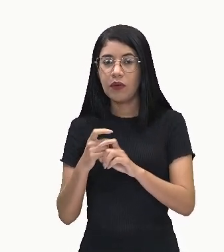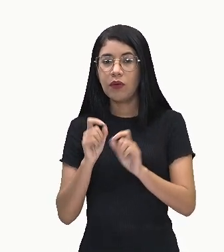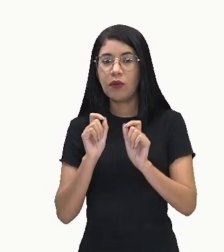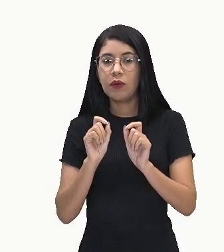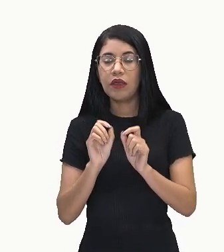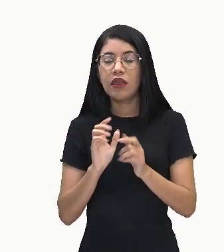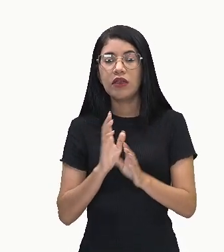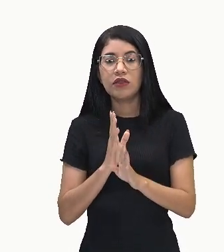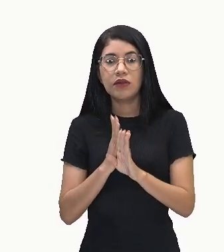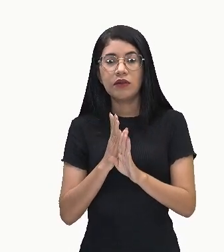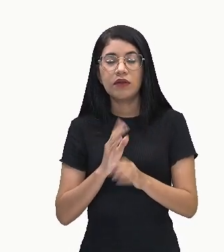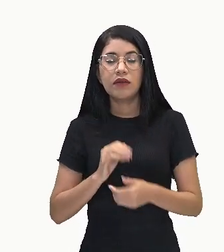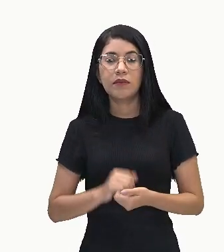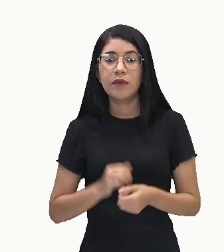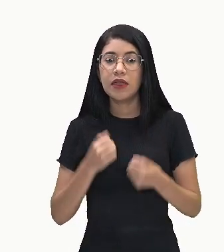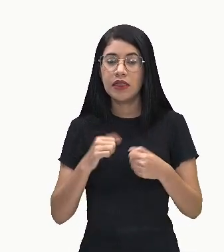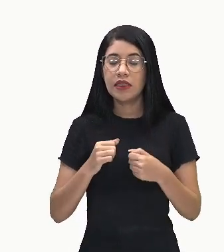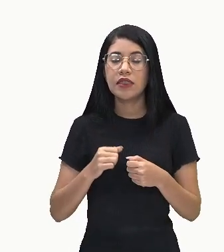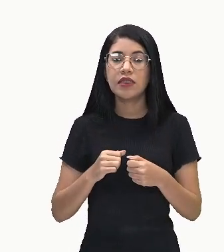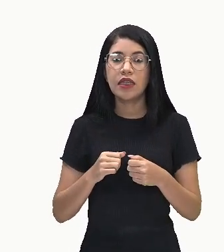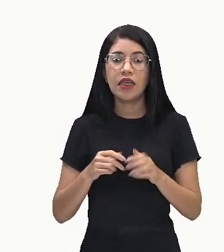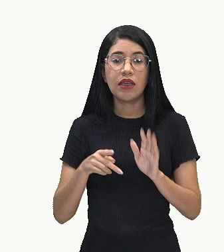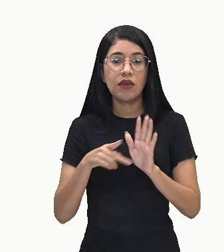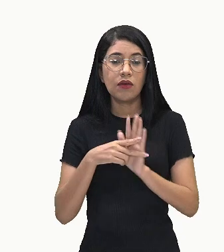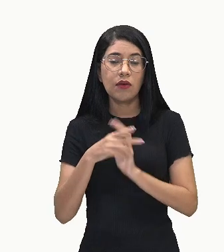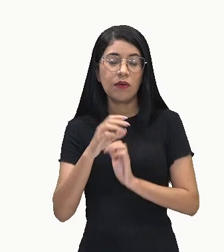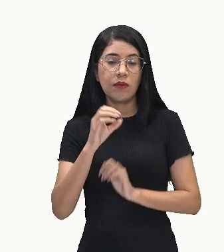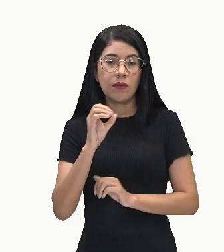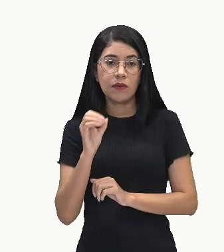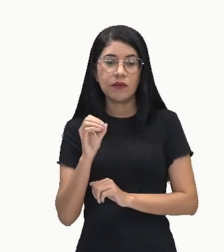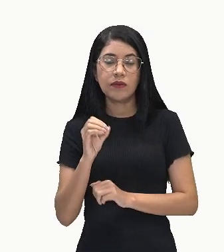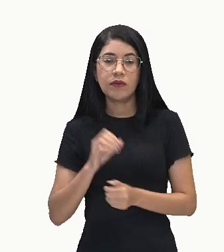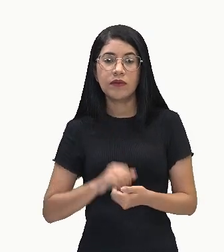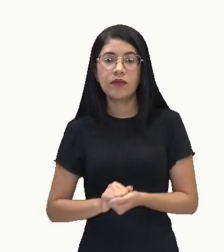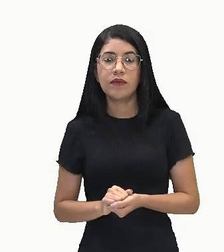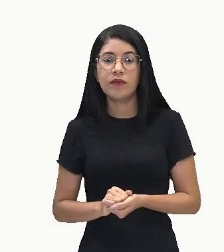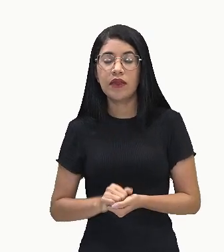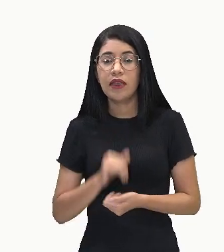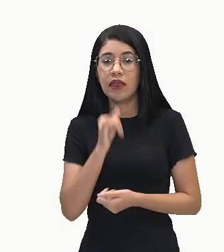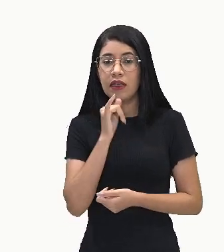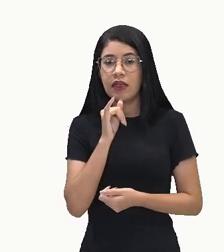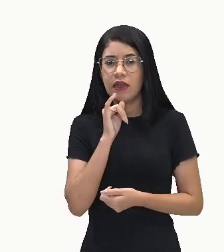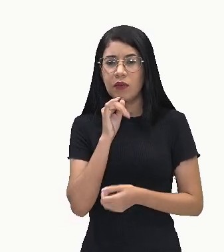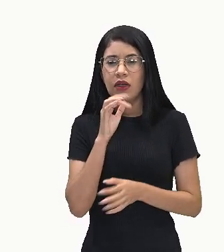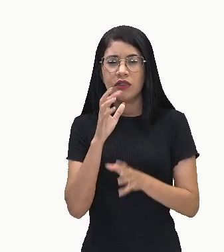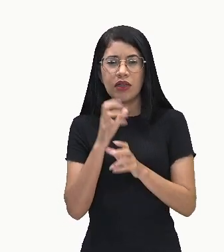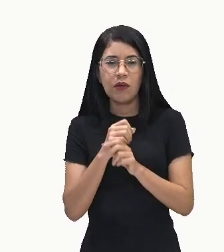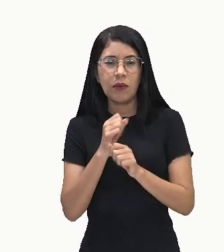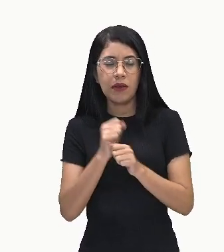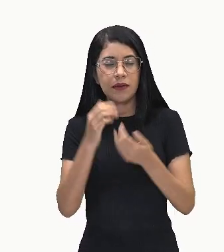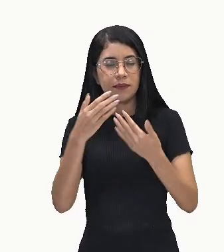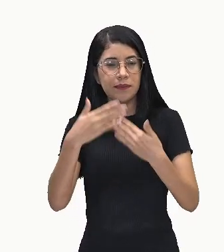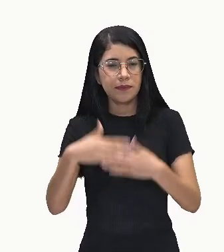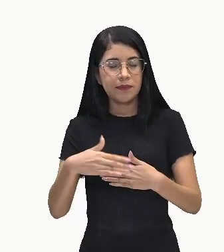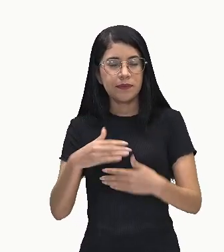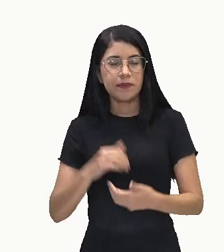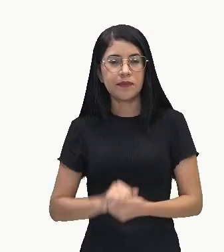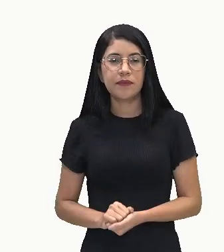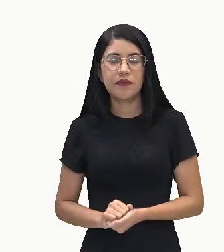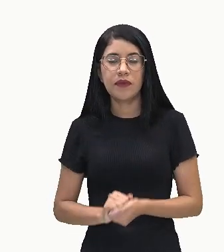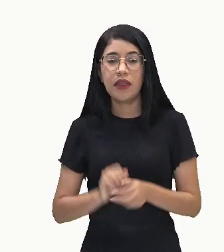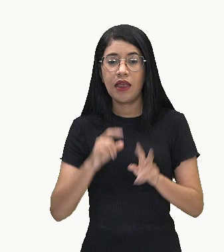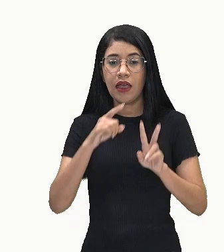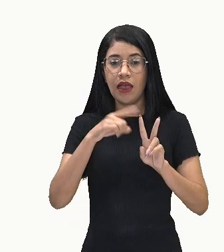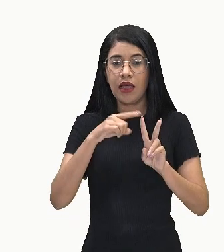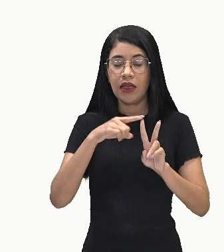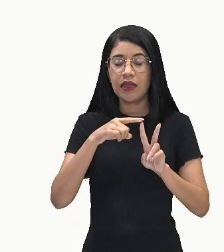necessariamente tem que ser igual a 0. Quer ver? Vamos ver aqui. Era como se nós estivéssemos fazendo aqui o cálculo da prova. As raízes que nós encontramos